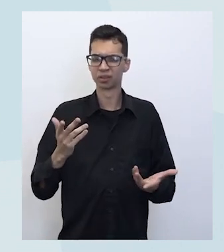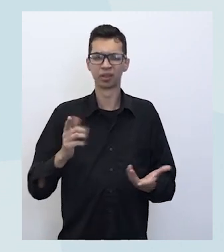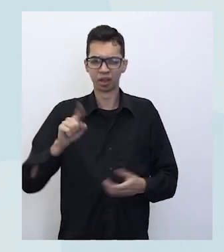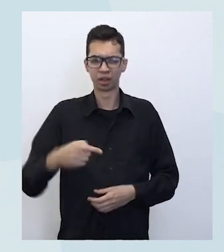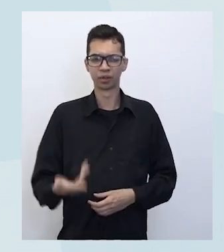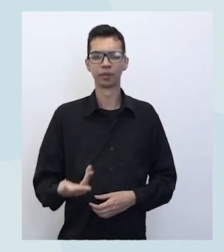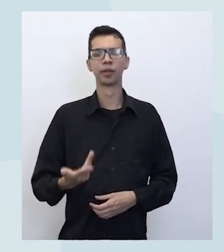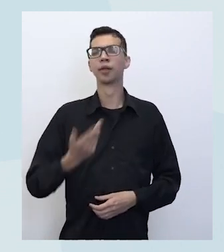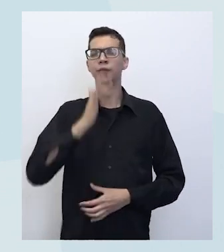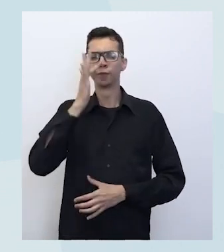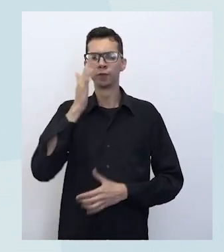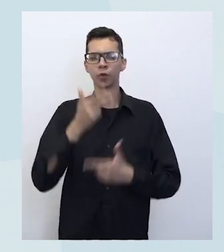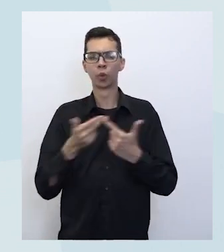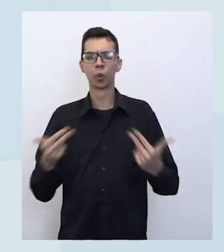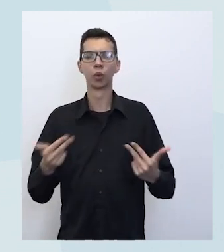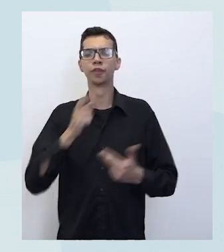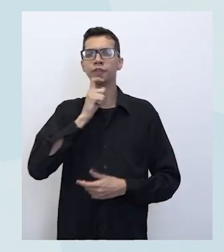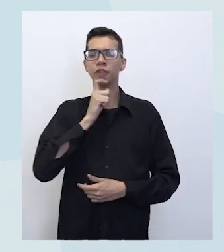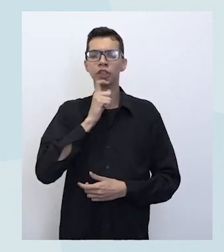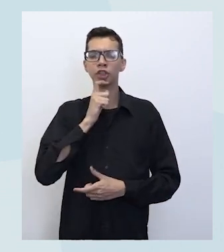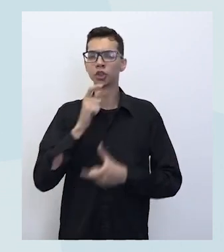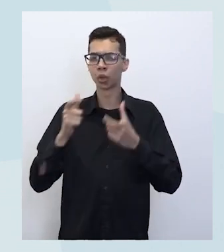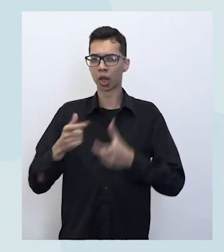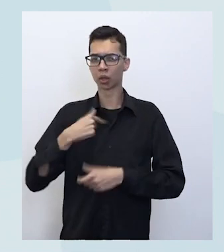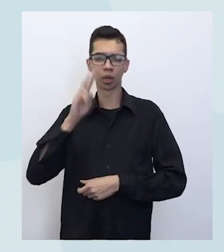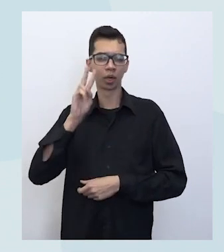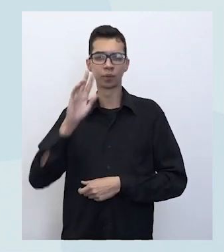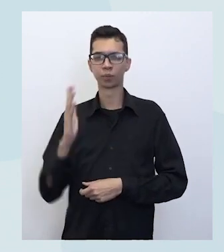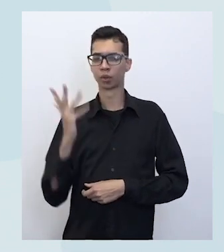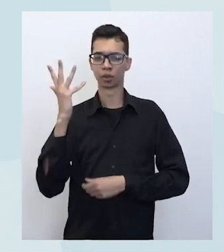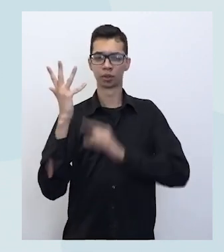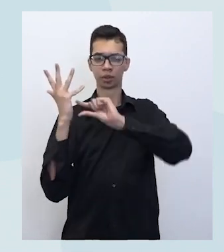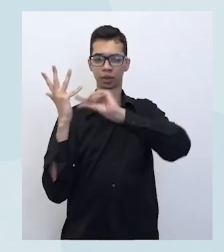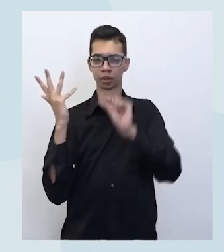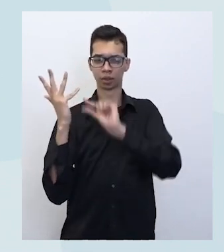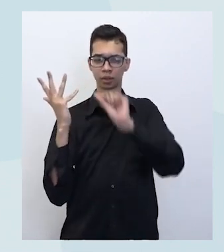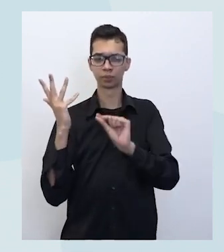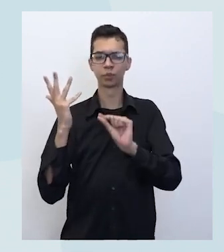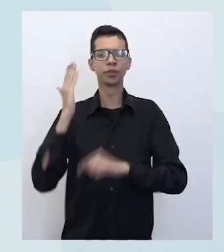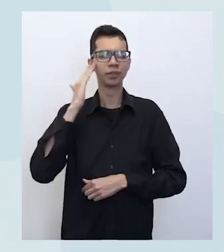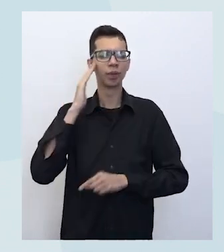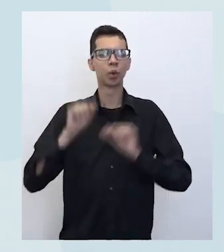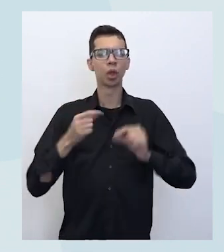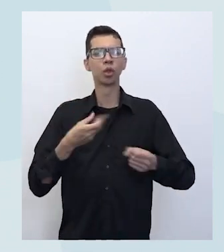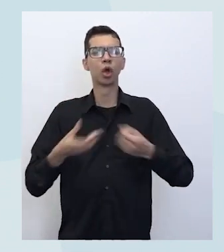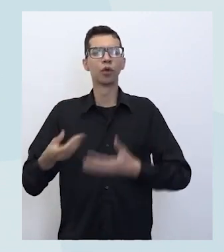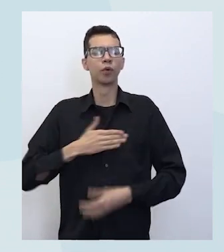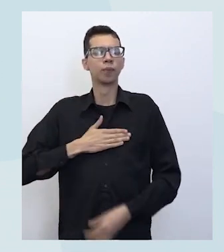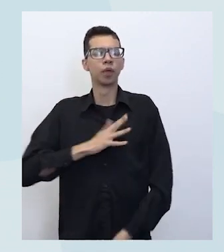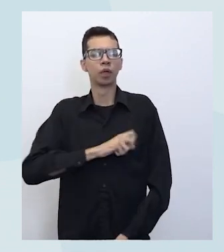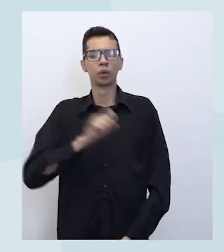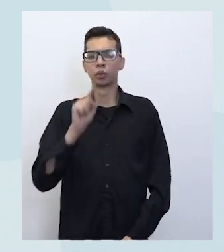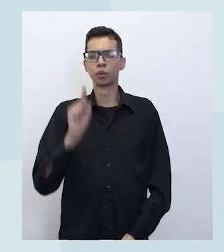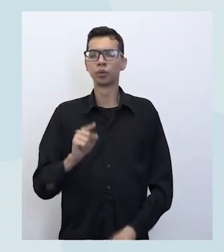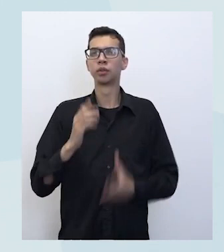ai Deus, eu é? Do que você lembra da nossa última aula, da aula de terça-feira, quais características de